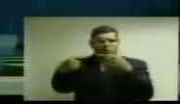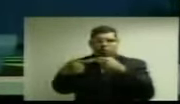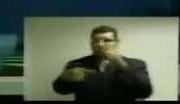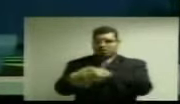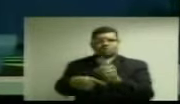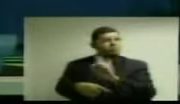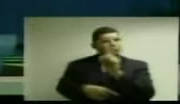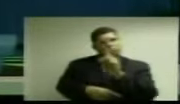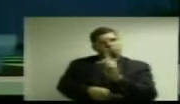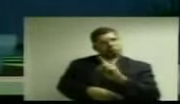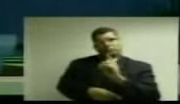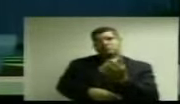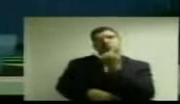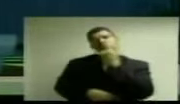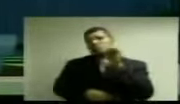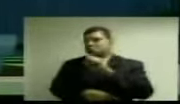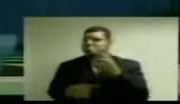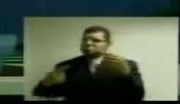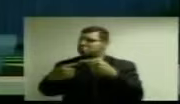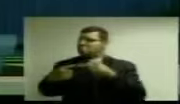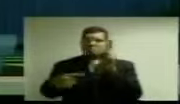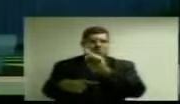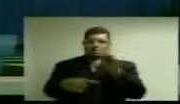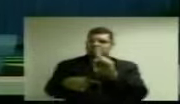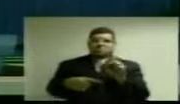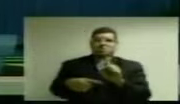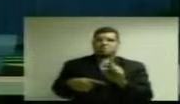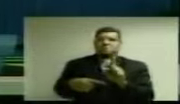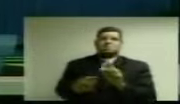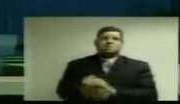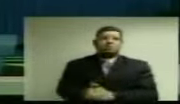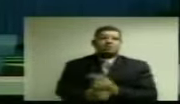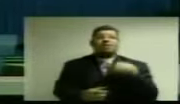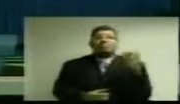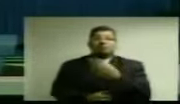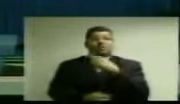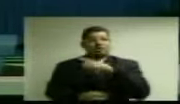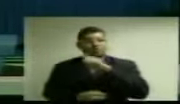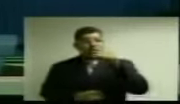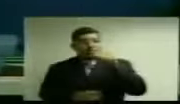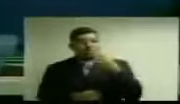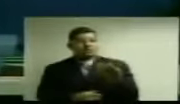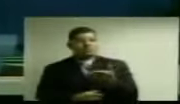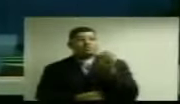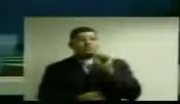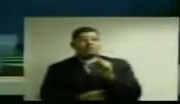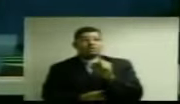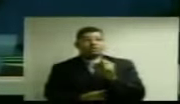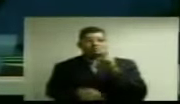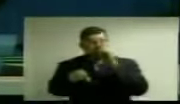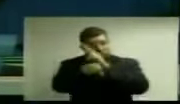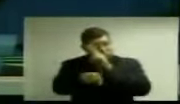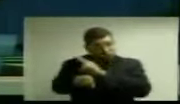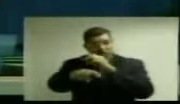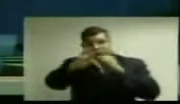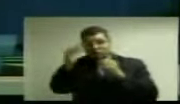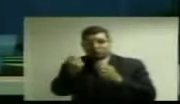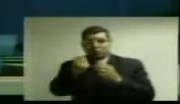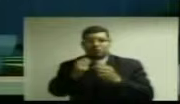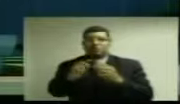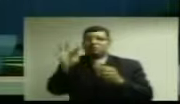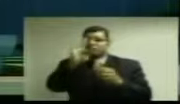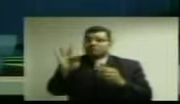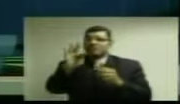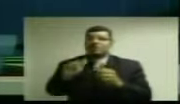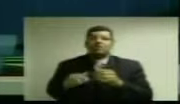Vossa Excelência. Isso não combina com Vossa Excelência. Nós devemos fiscalizar todas as